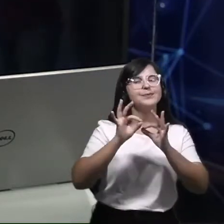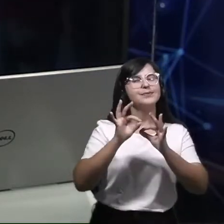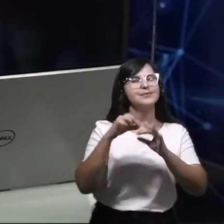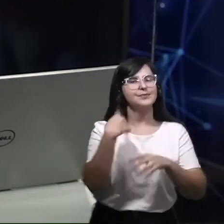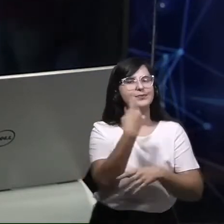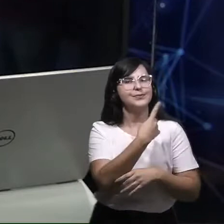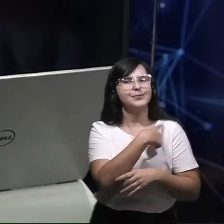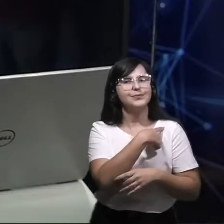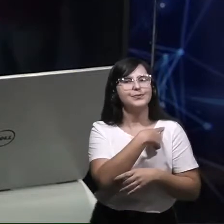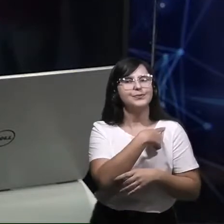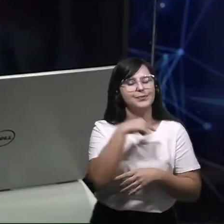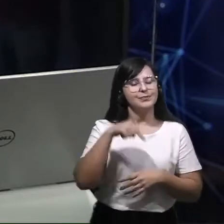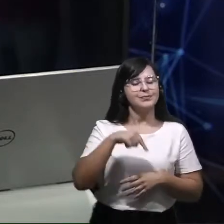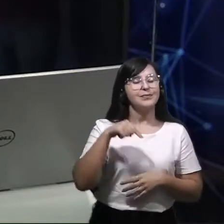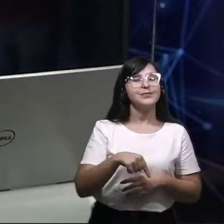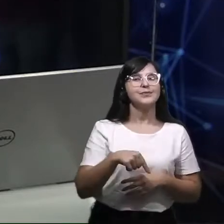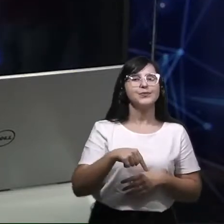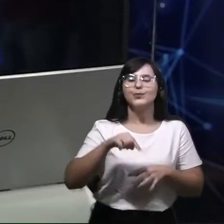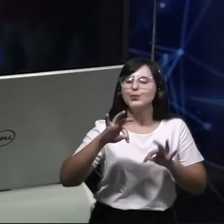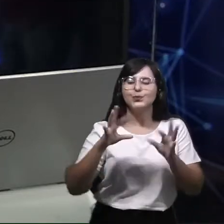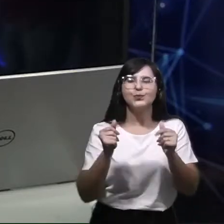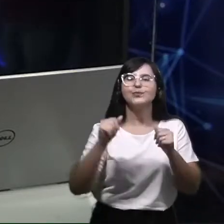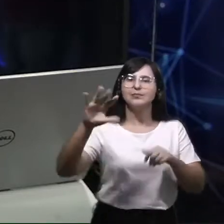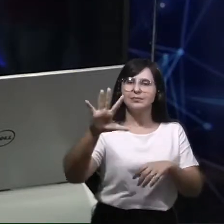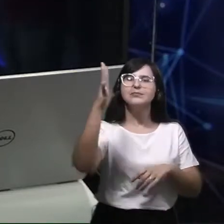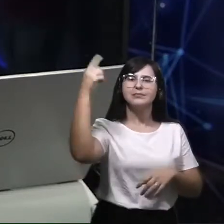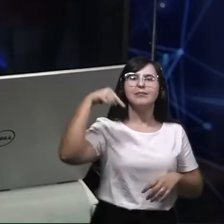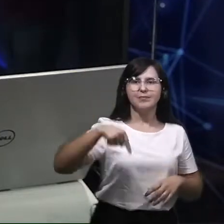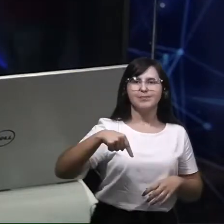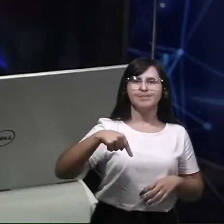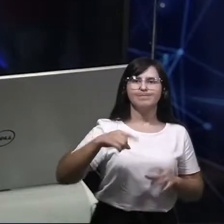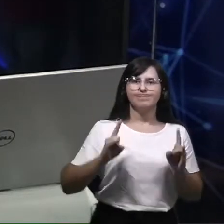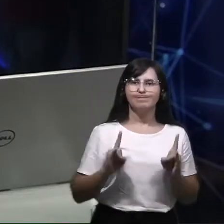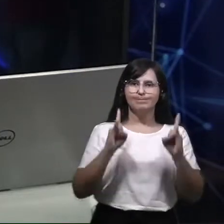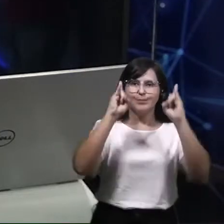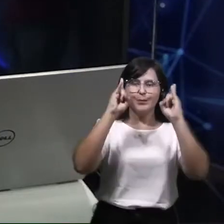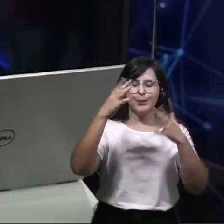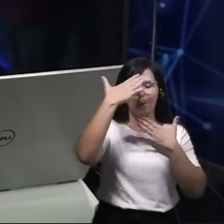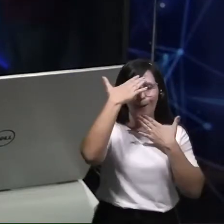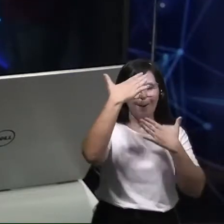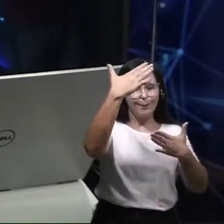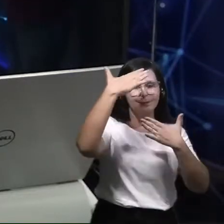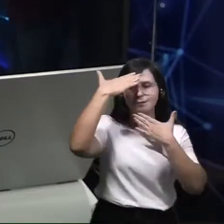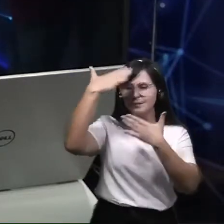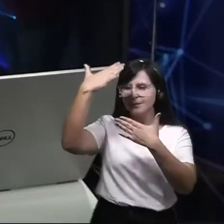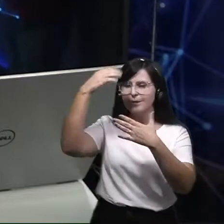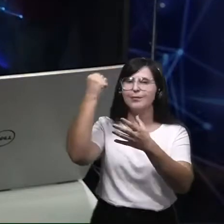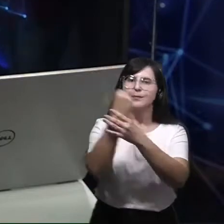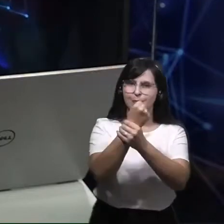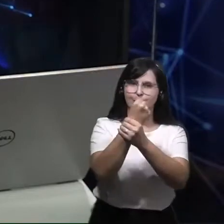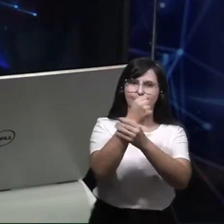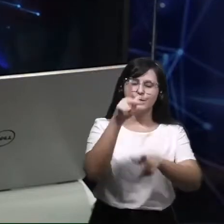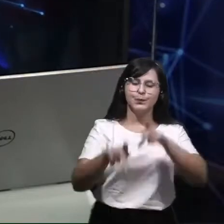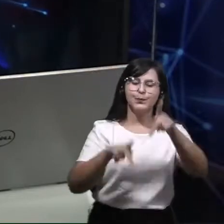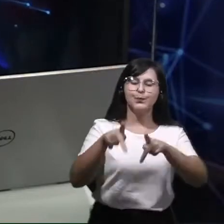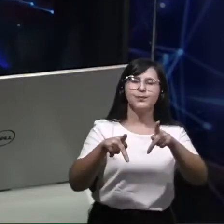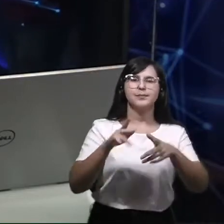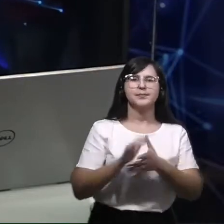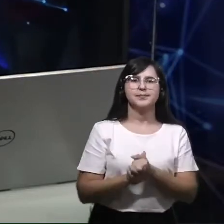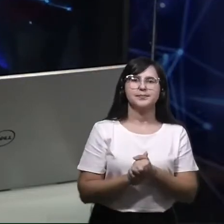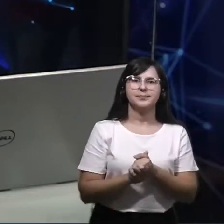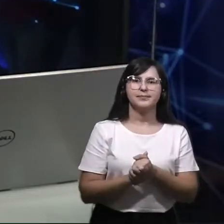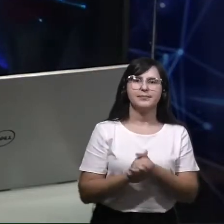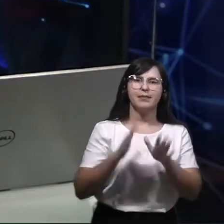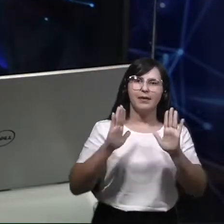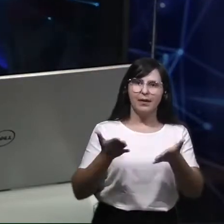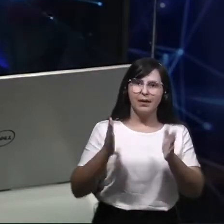nossa estrutura, com os acontecimentos que estão sendo realizados. Muito obrigado, então, às forças de segurança pública e instituições envolvidas. Vamos